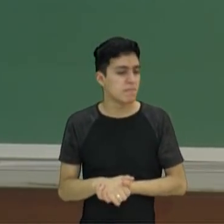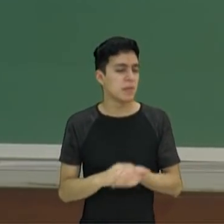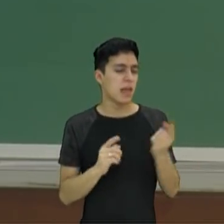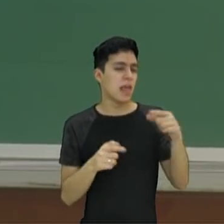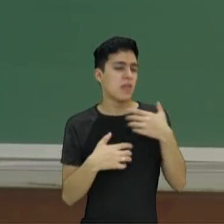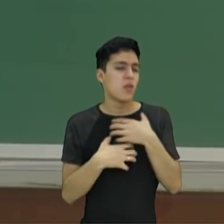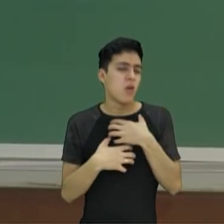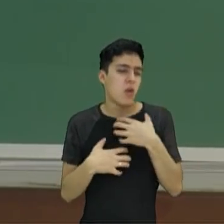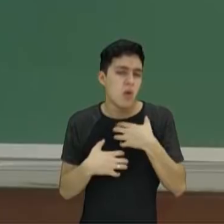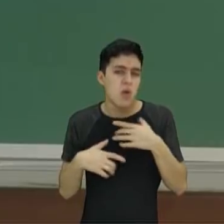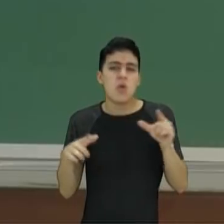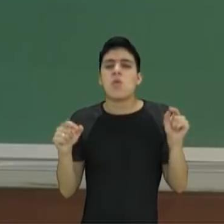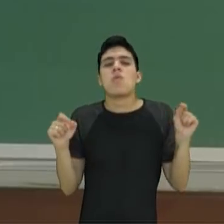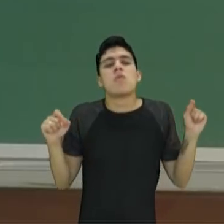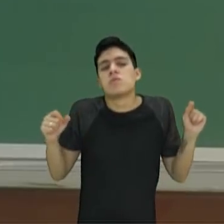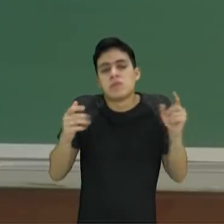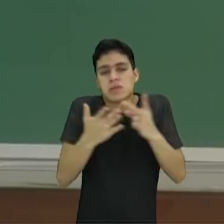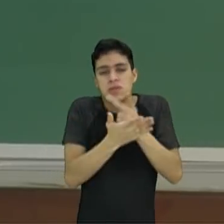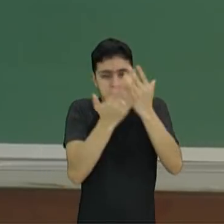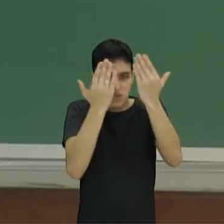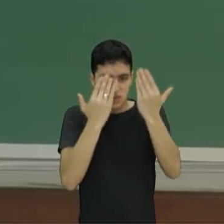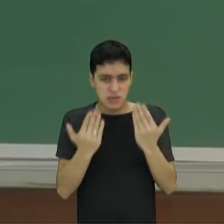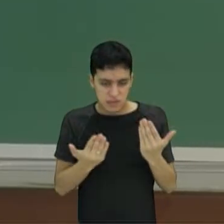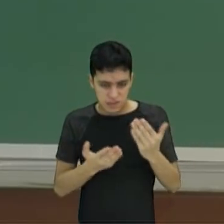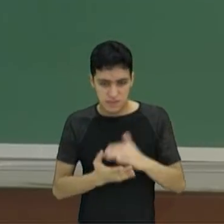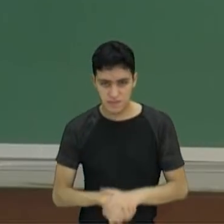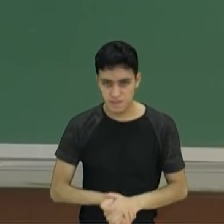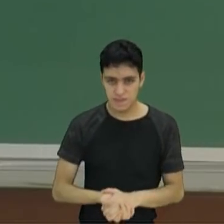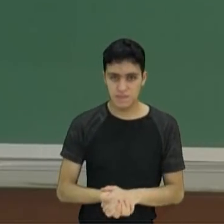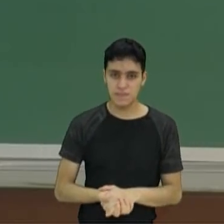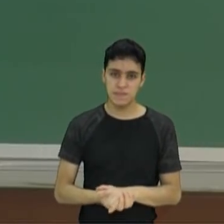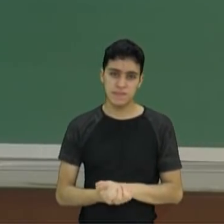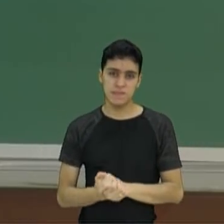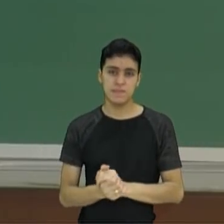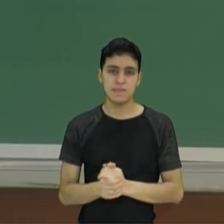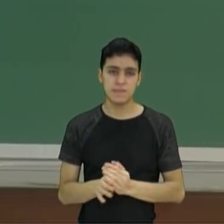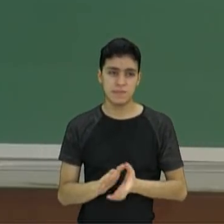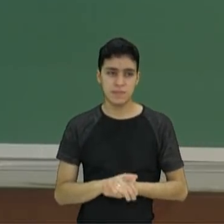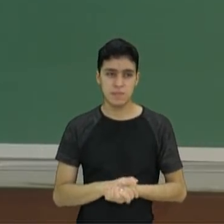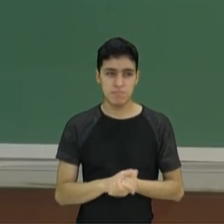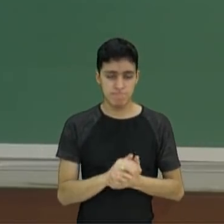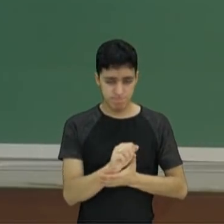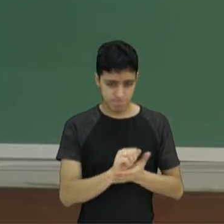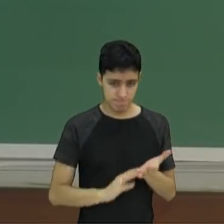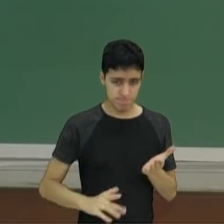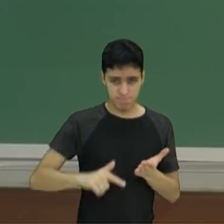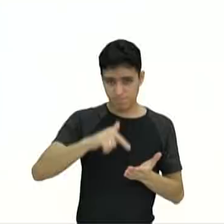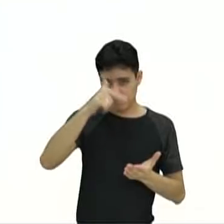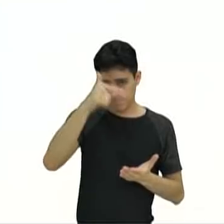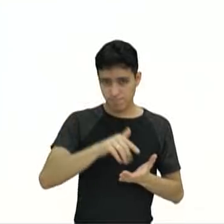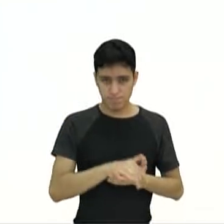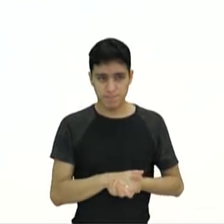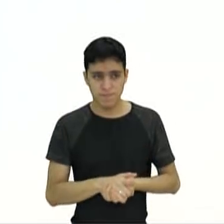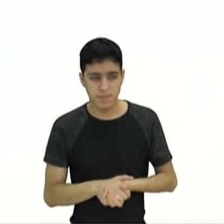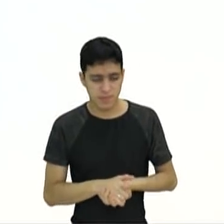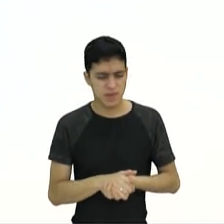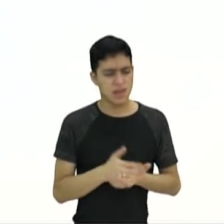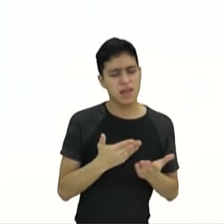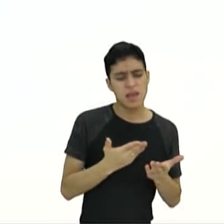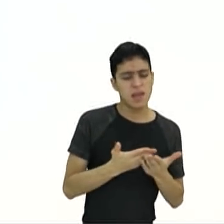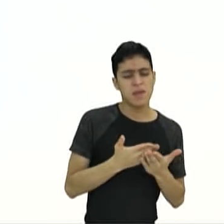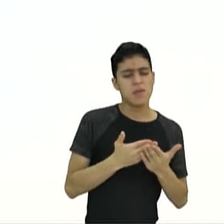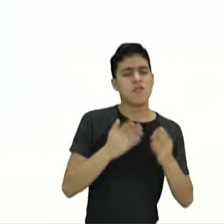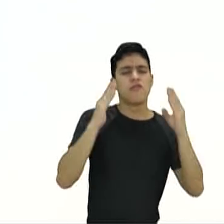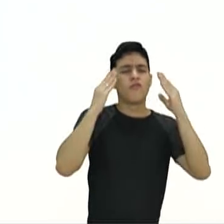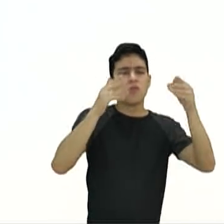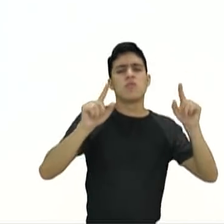forma que ocorre a análise, a verificação. Exercício de número 2. A aula se centra